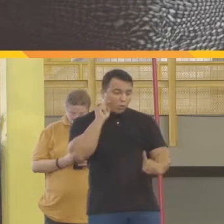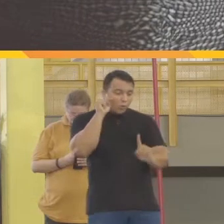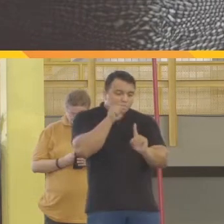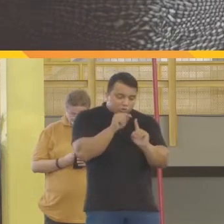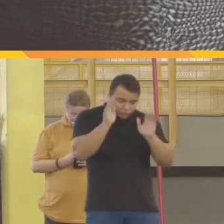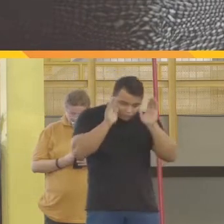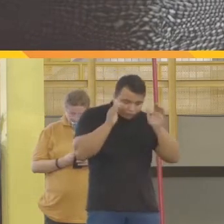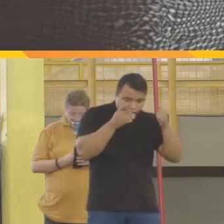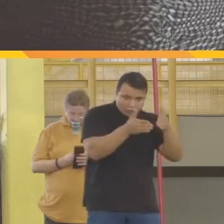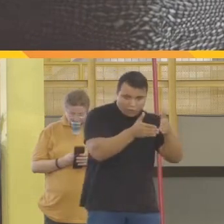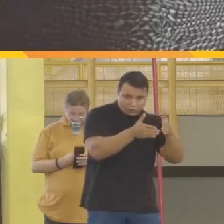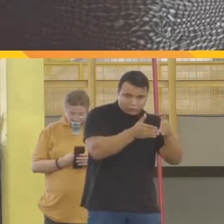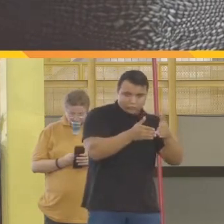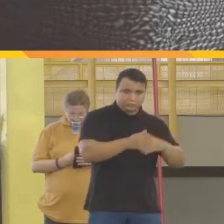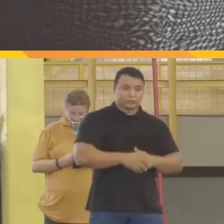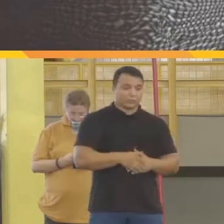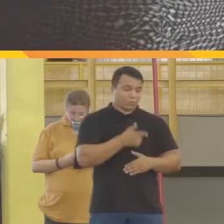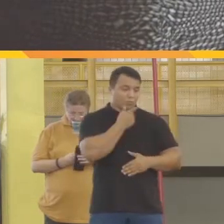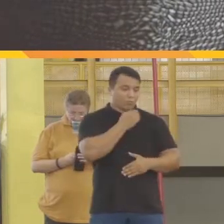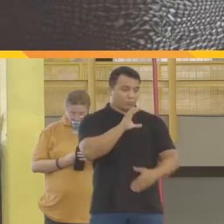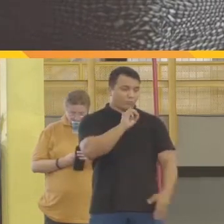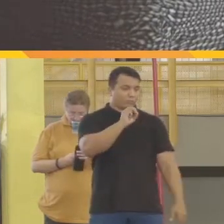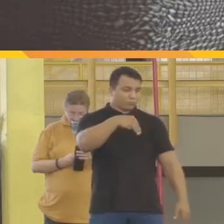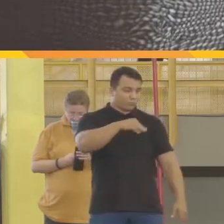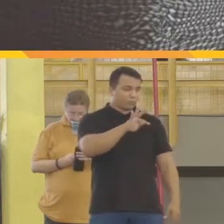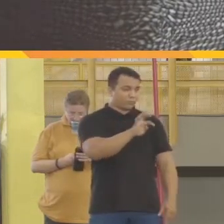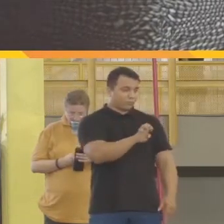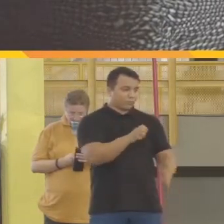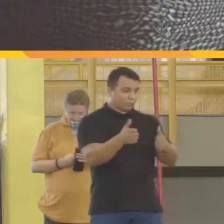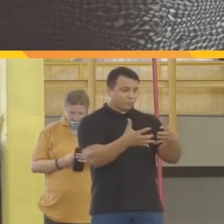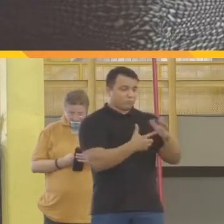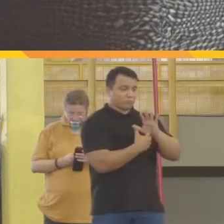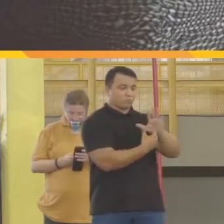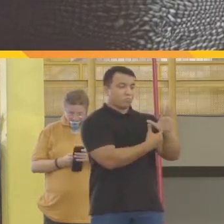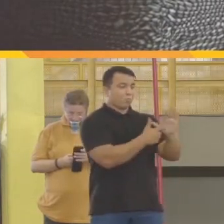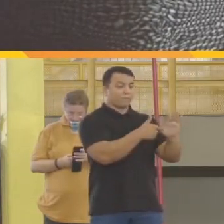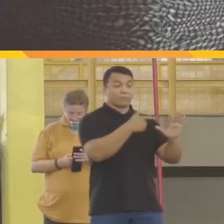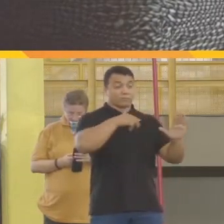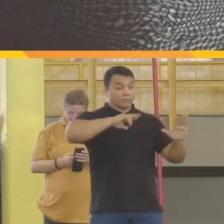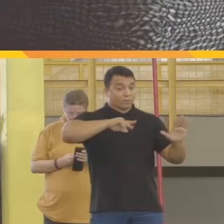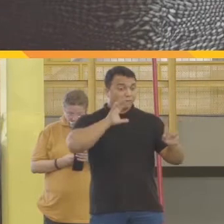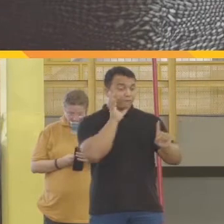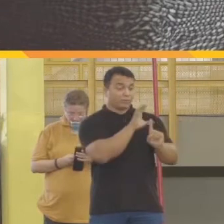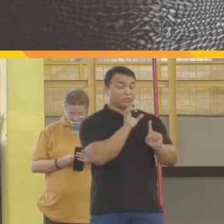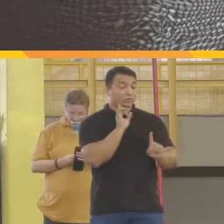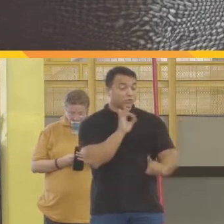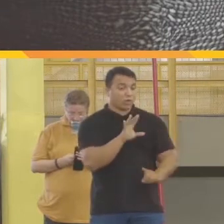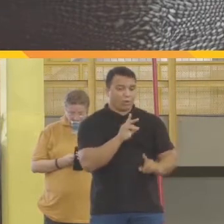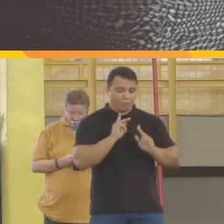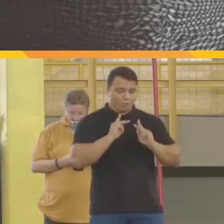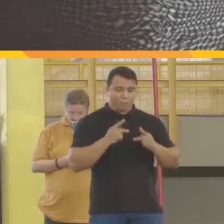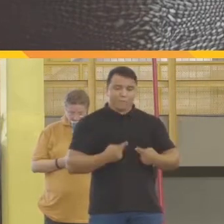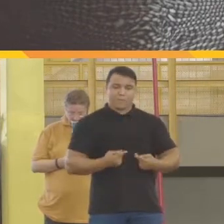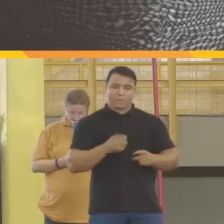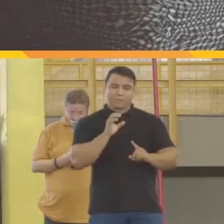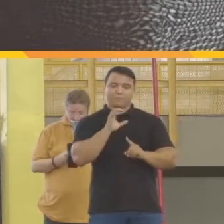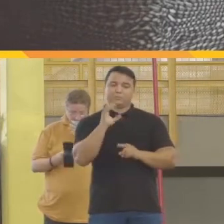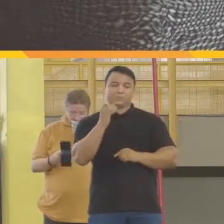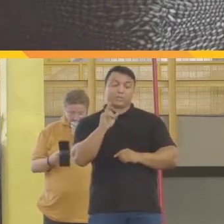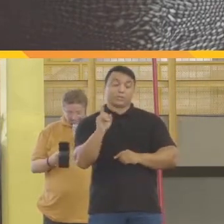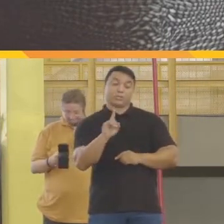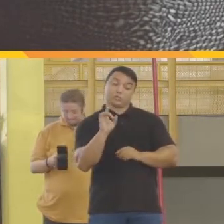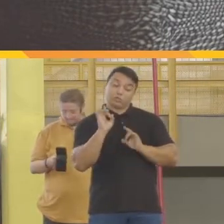objetividade. Quando a gente fala do Comte, é importante destacarmos que ele não só influenciou as ciências humanas, como ele